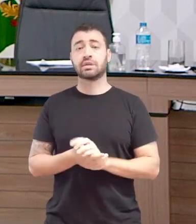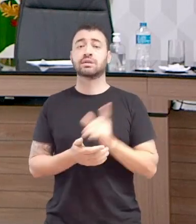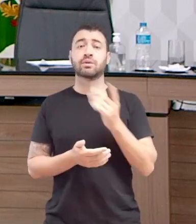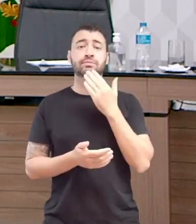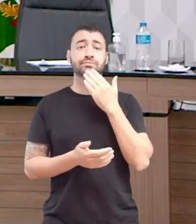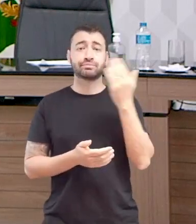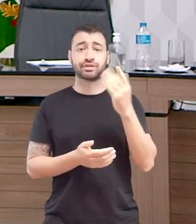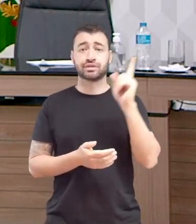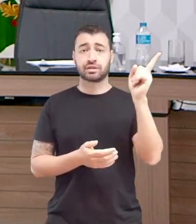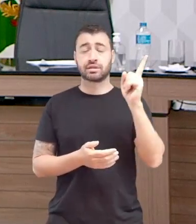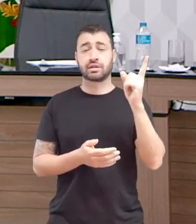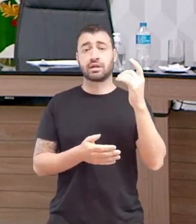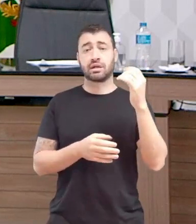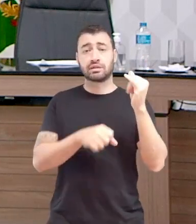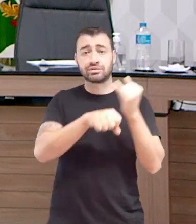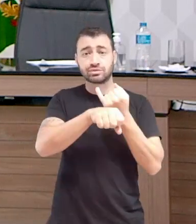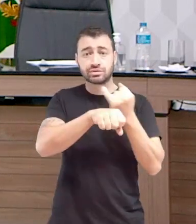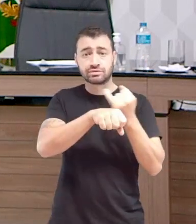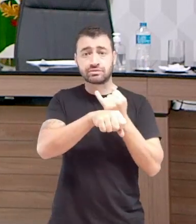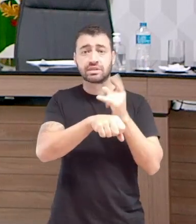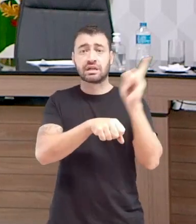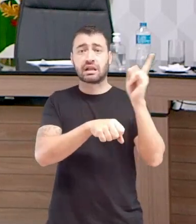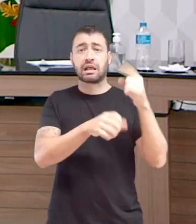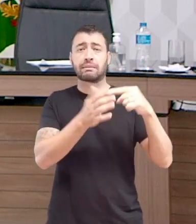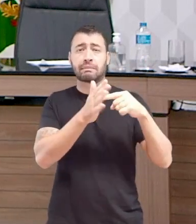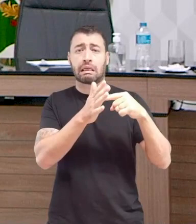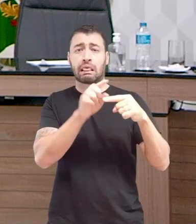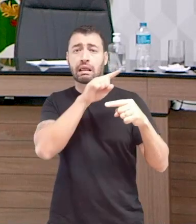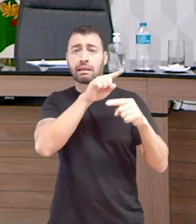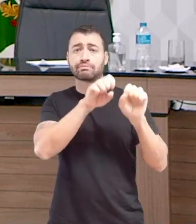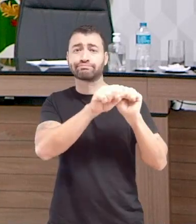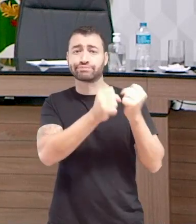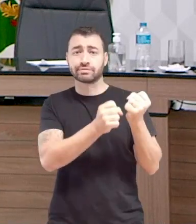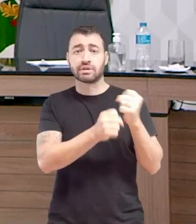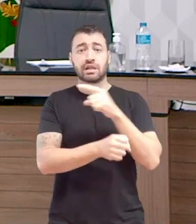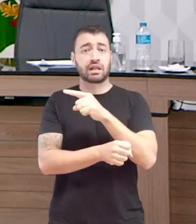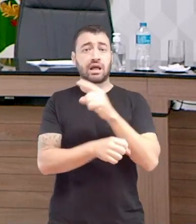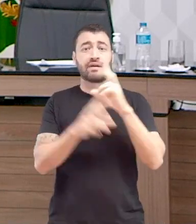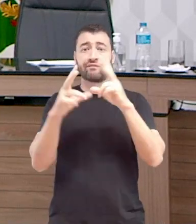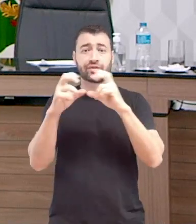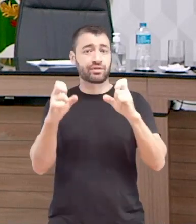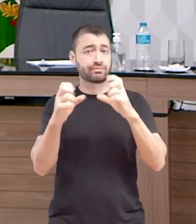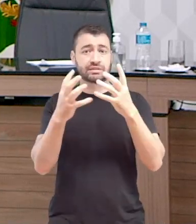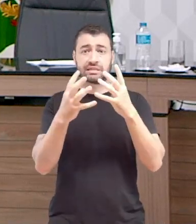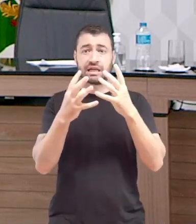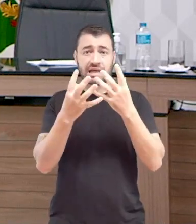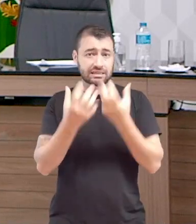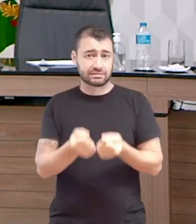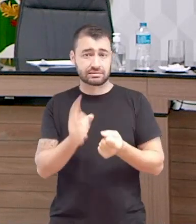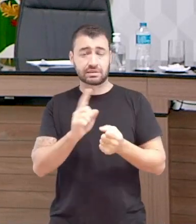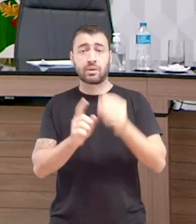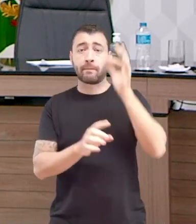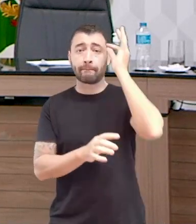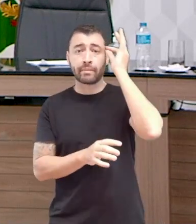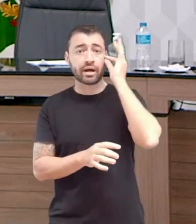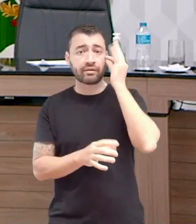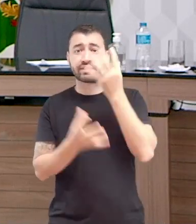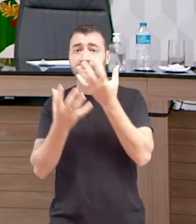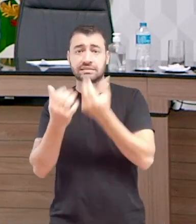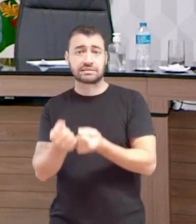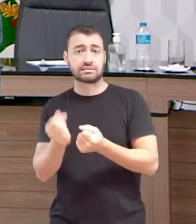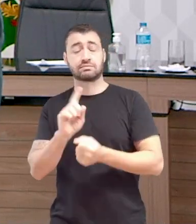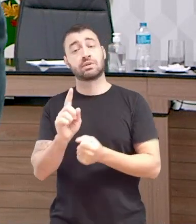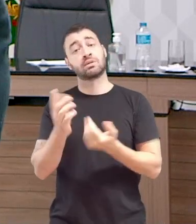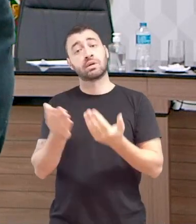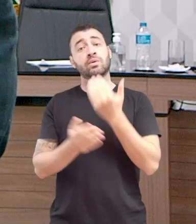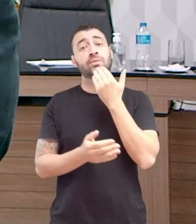tivemos a regulação para Joinville porém a máquina está quebrada para Florianópolis Não foi aceita para Mafra também não foi